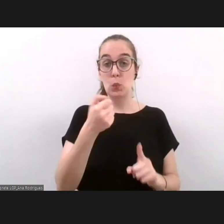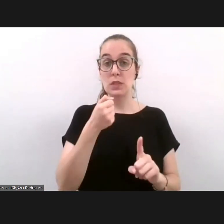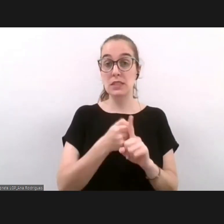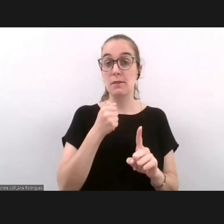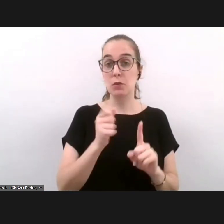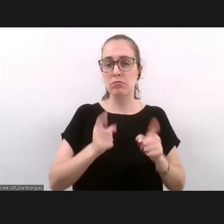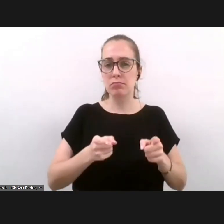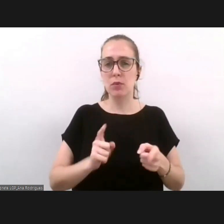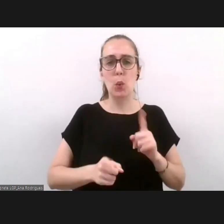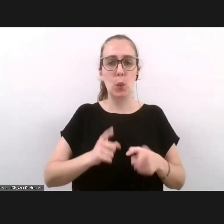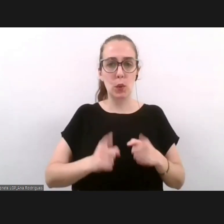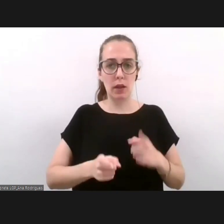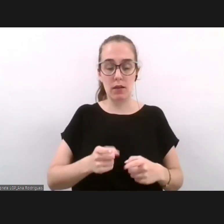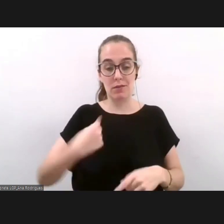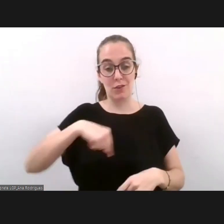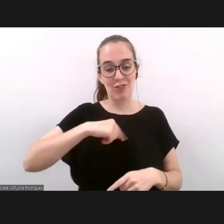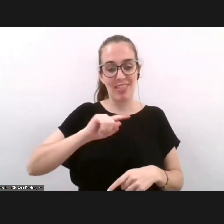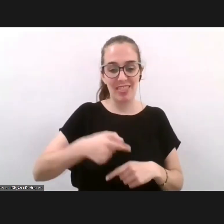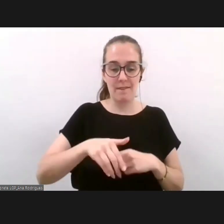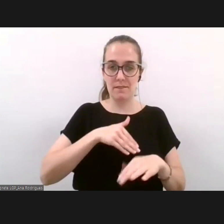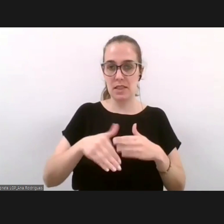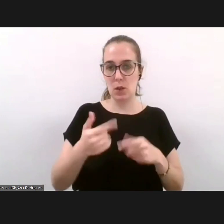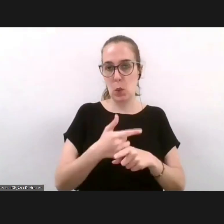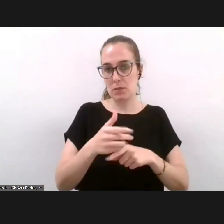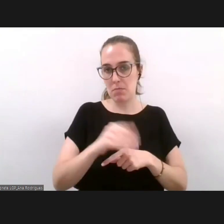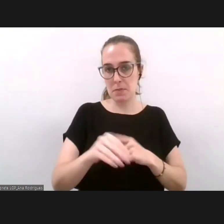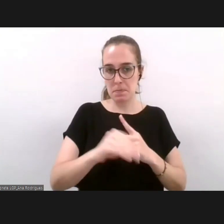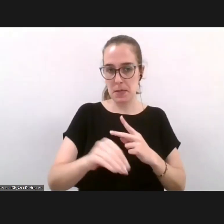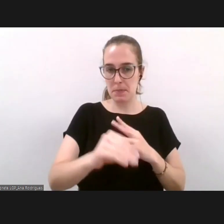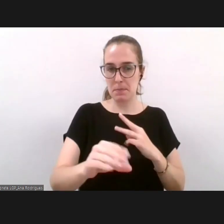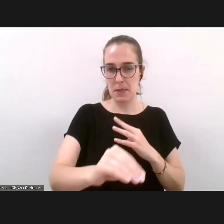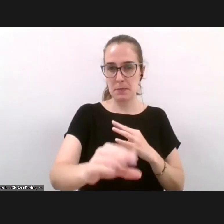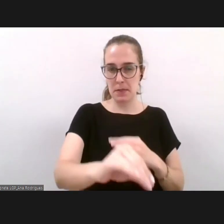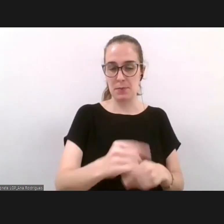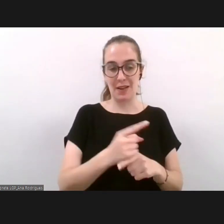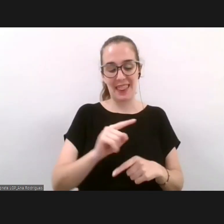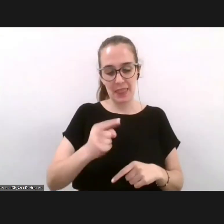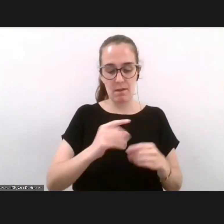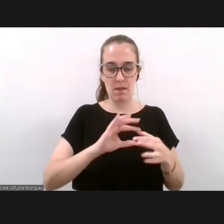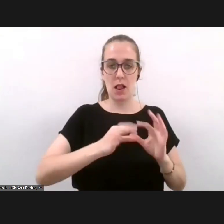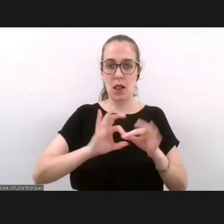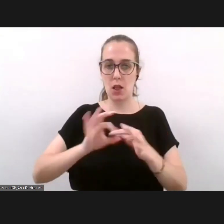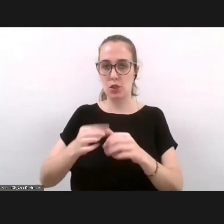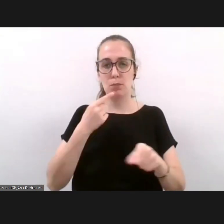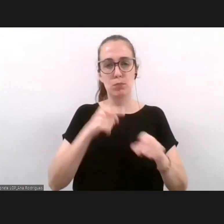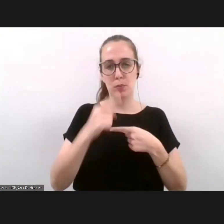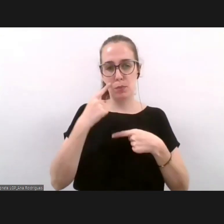desta necessidade de se fazer mais caminho em assegurar a coerência das políticas